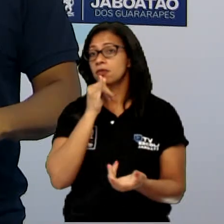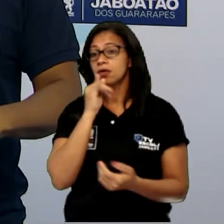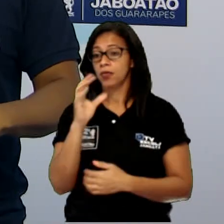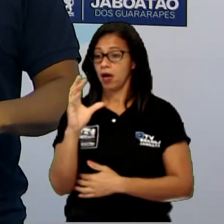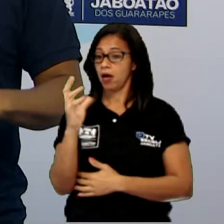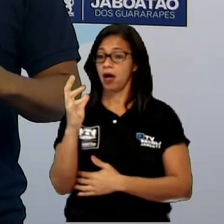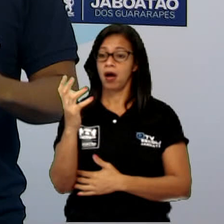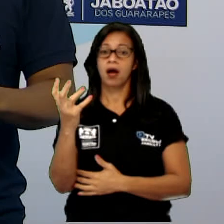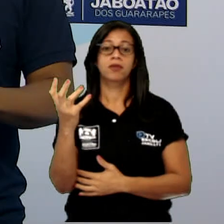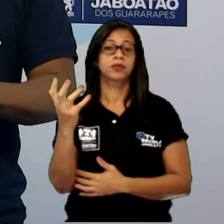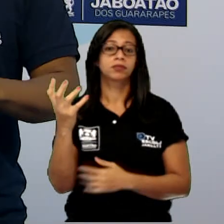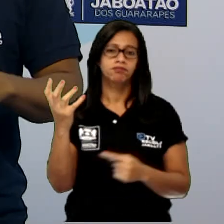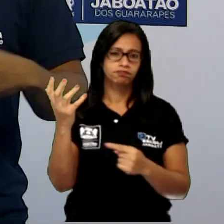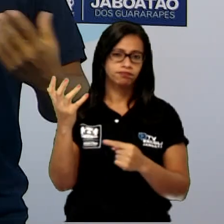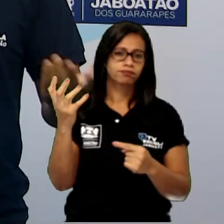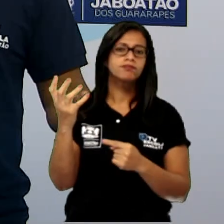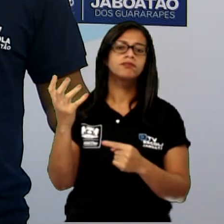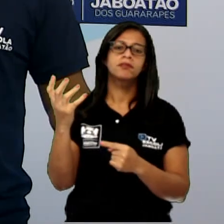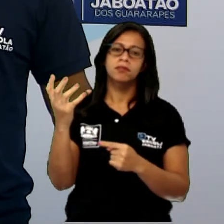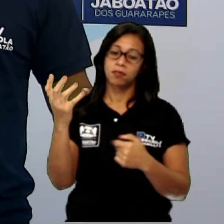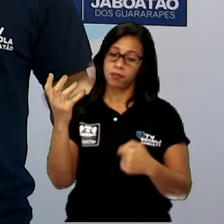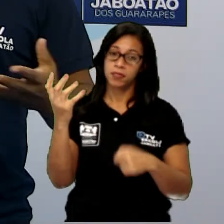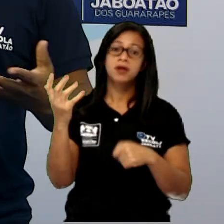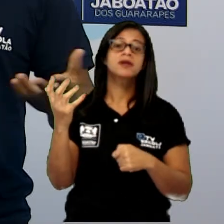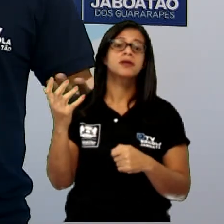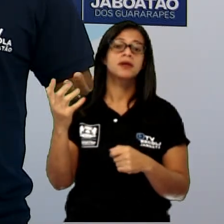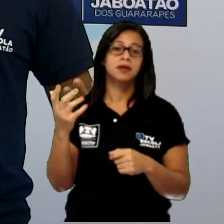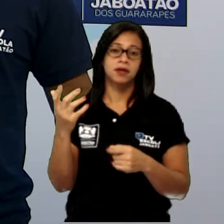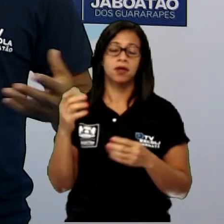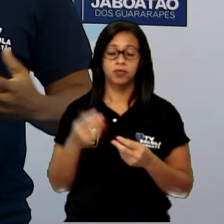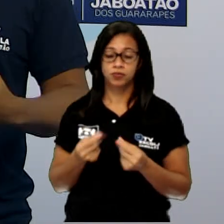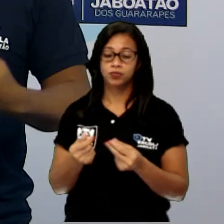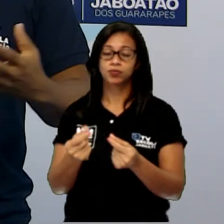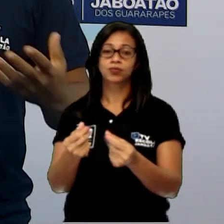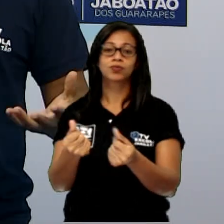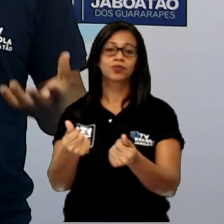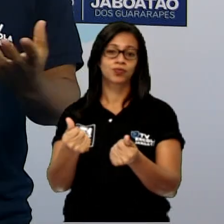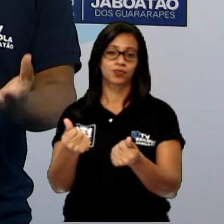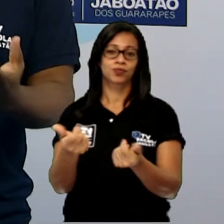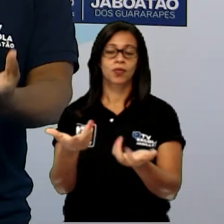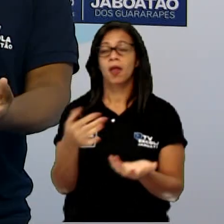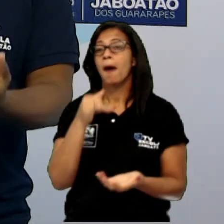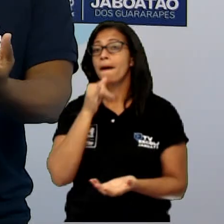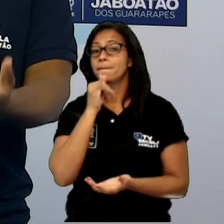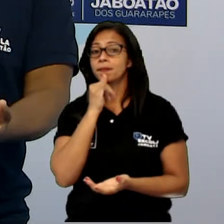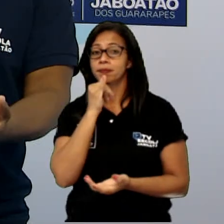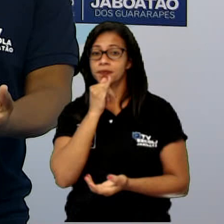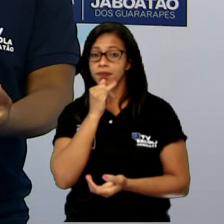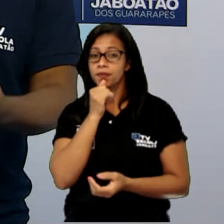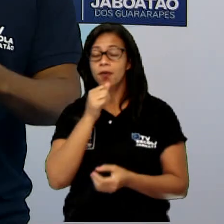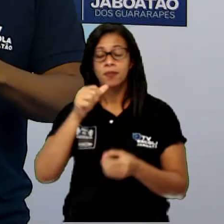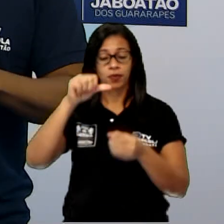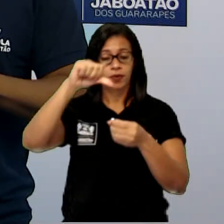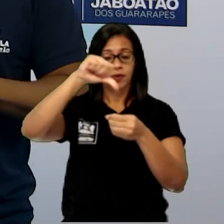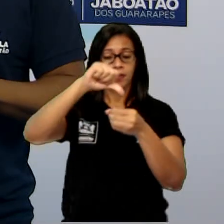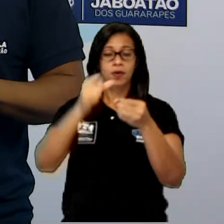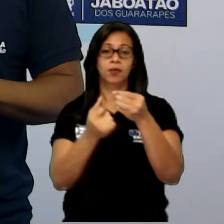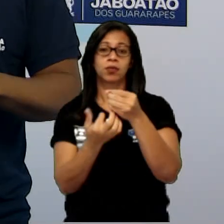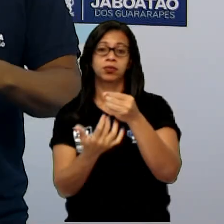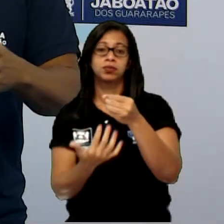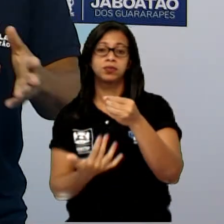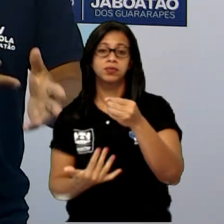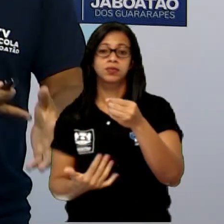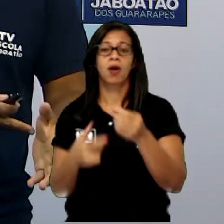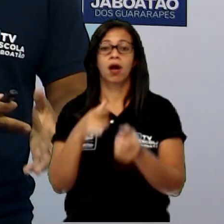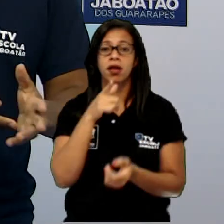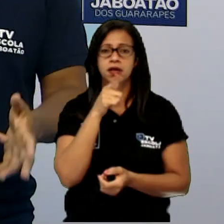solo. E um filtro de água, um filtro de barro, para poder ser feito, ele necessita